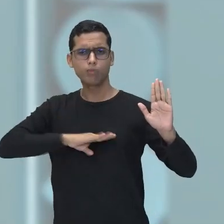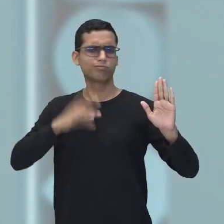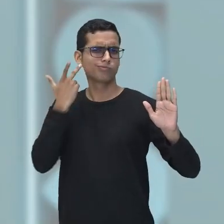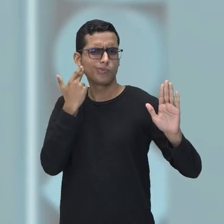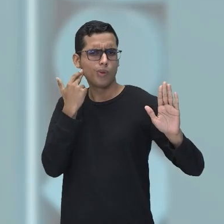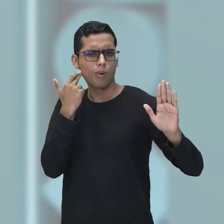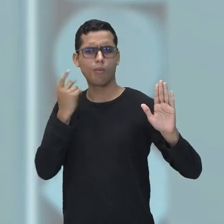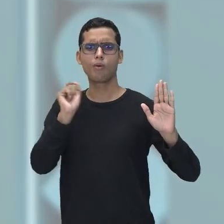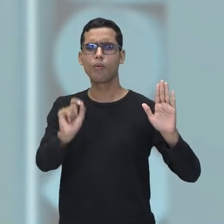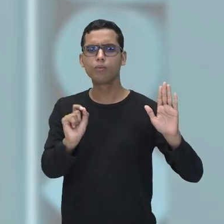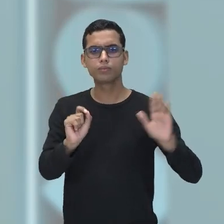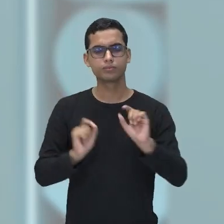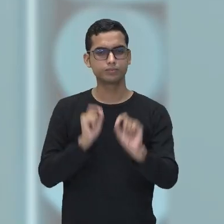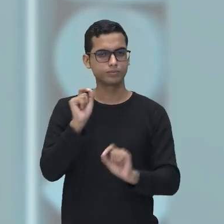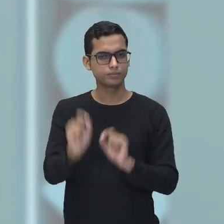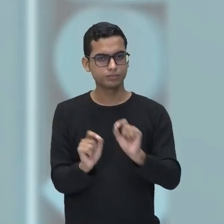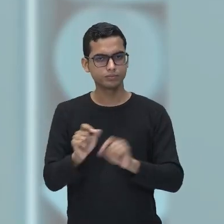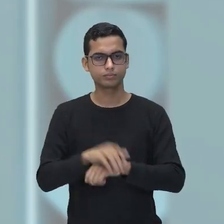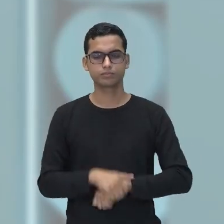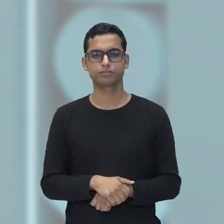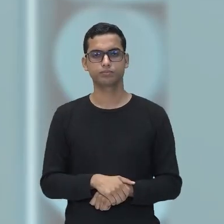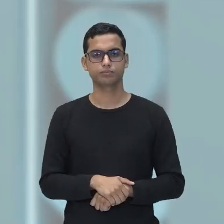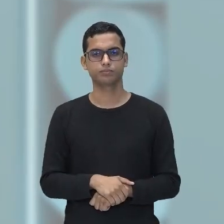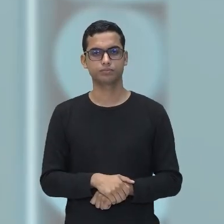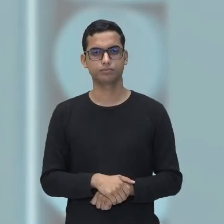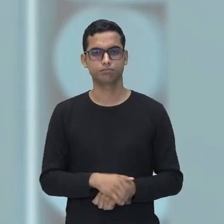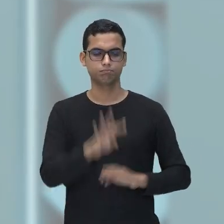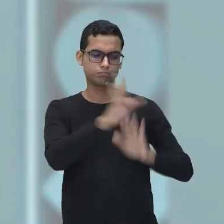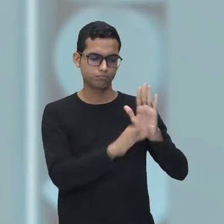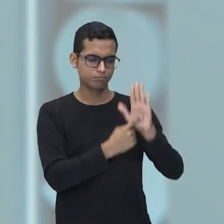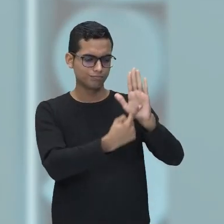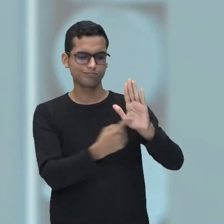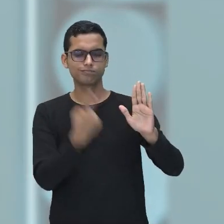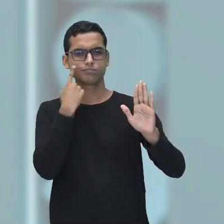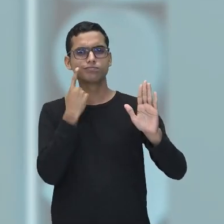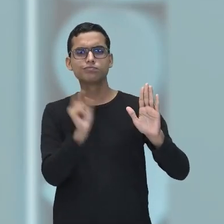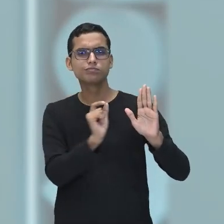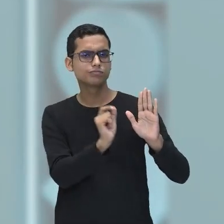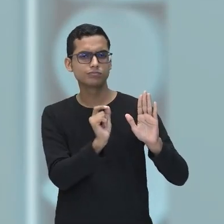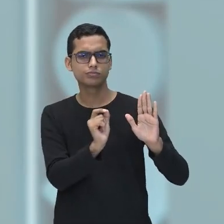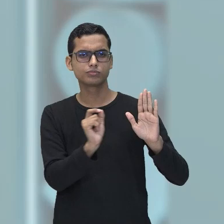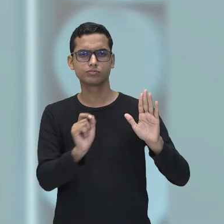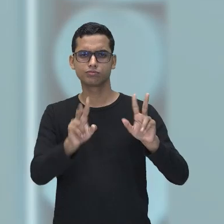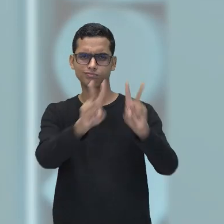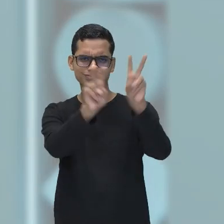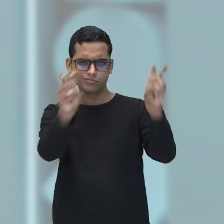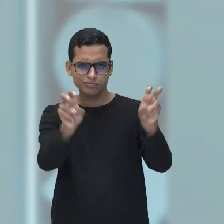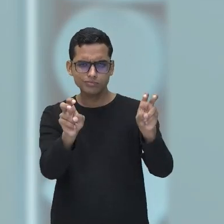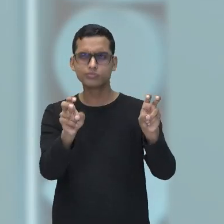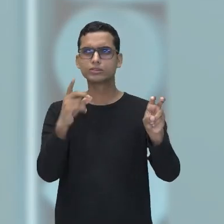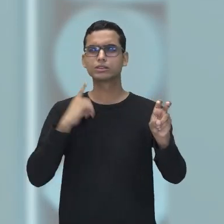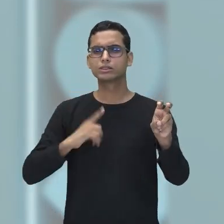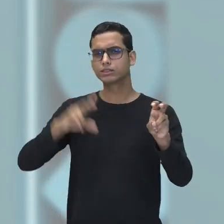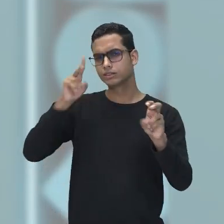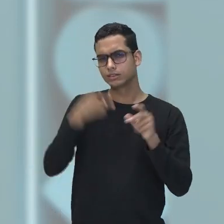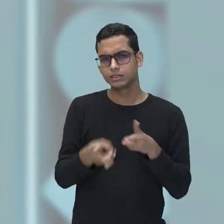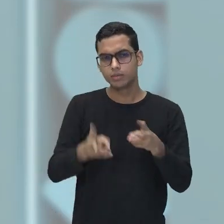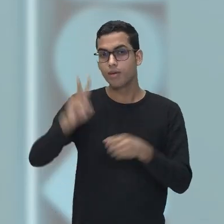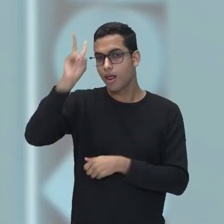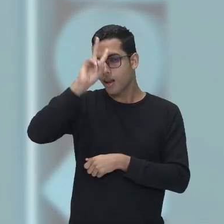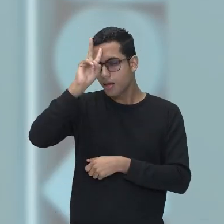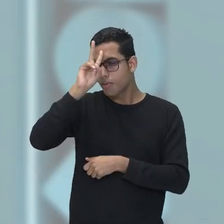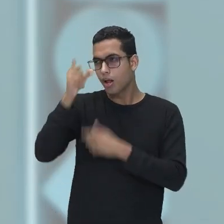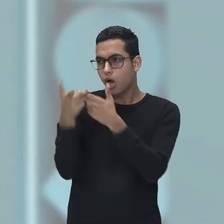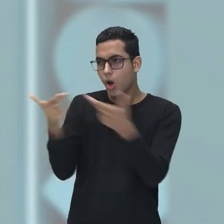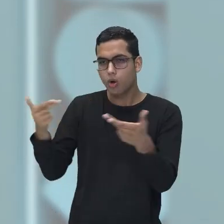é relativamente comum que estes textos apresentem temáticas aí que busquem retomar, remontar,